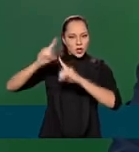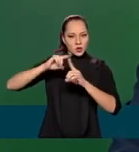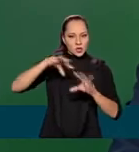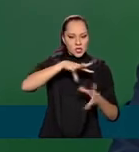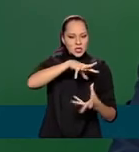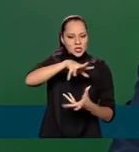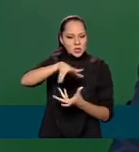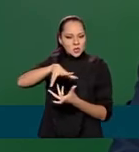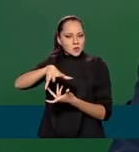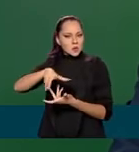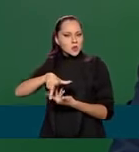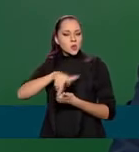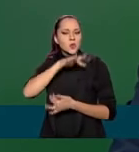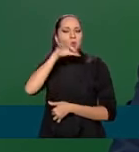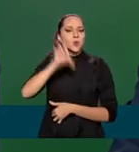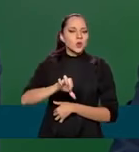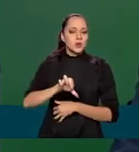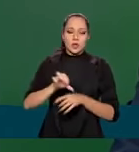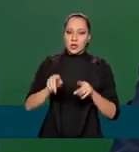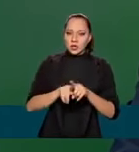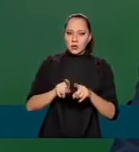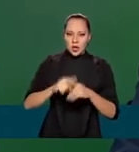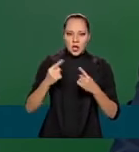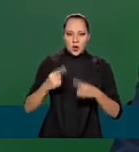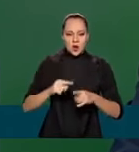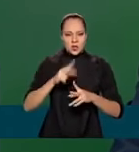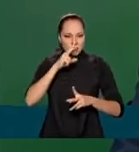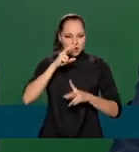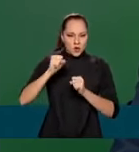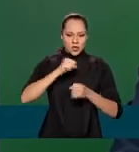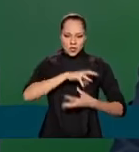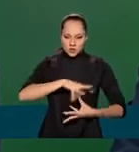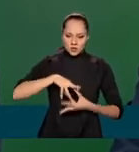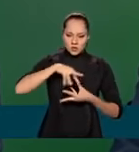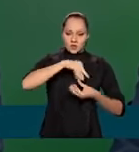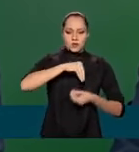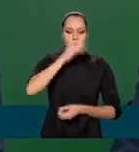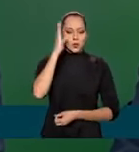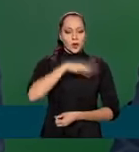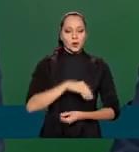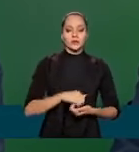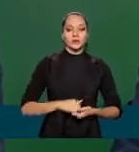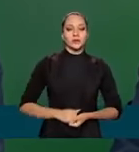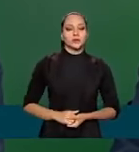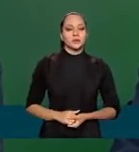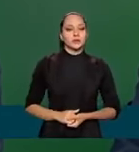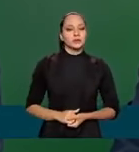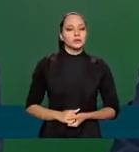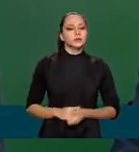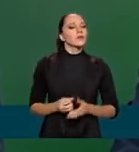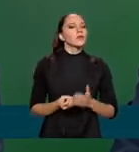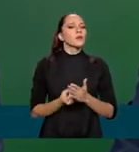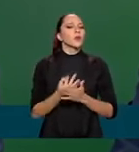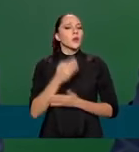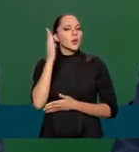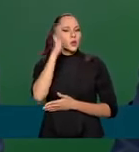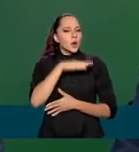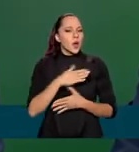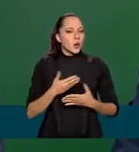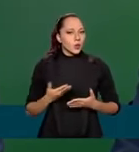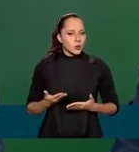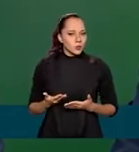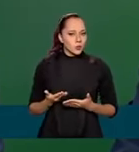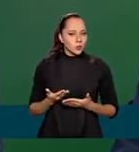mundo Tenebroso contra as forças espirituais do mal o quanto mal